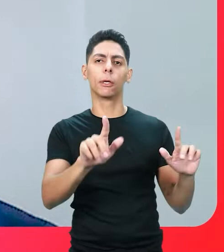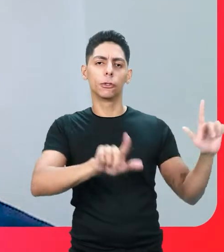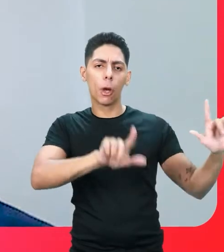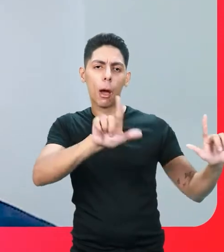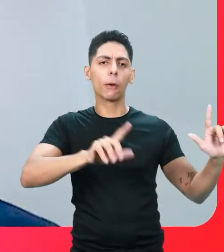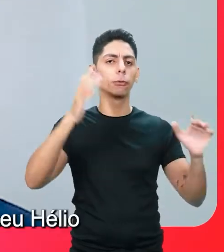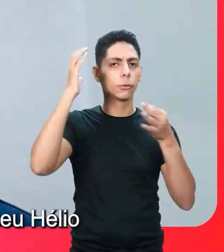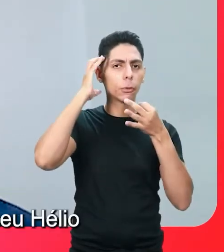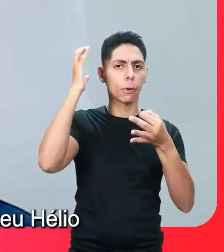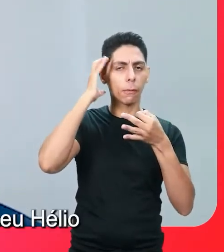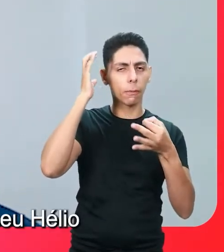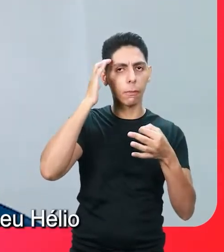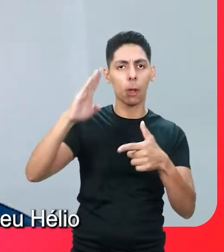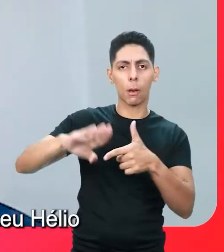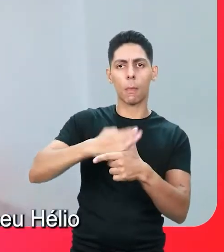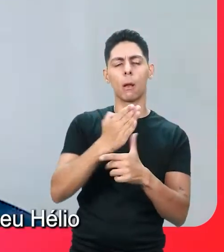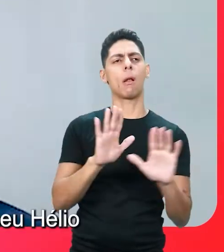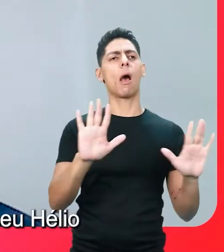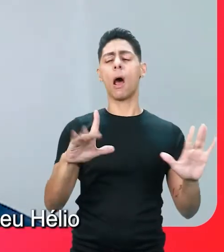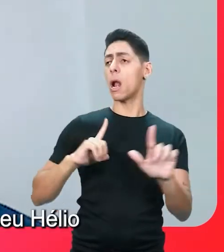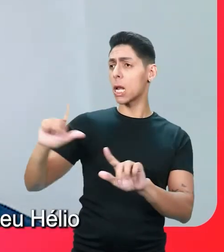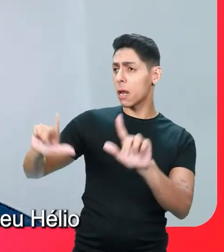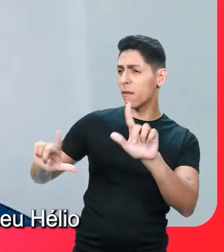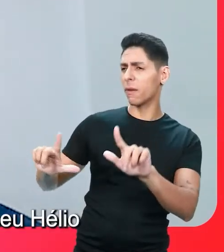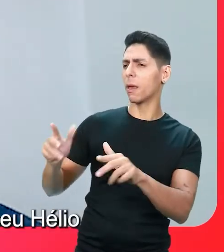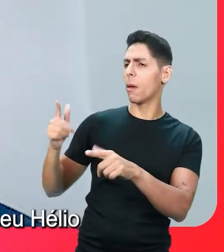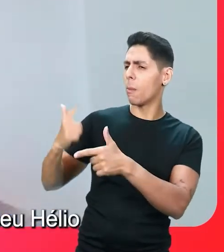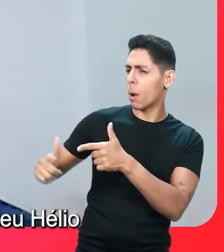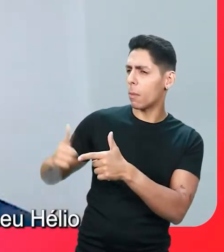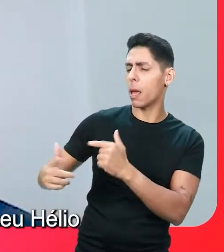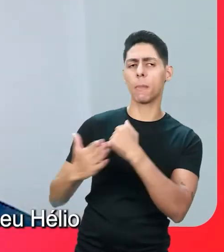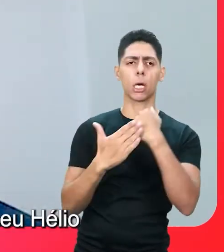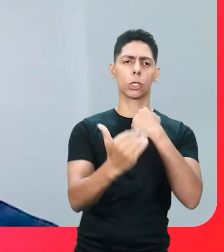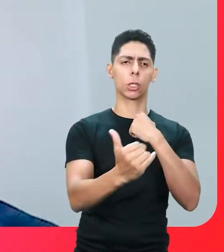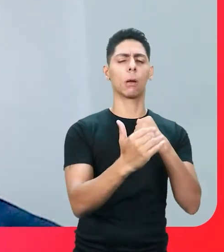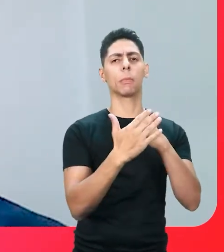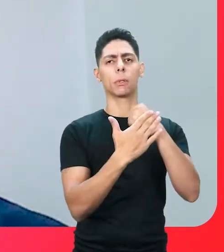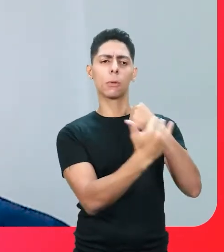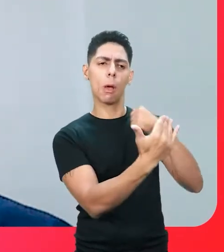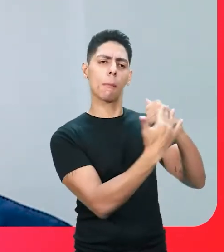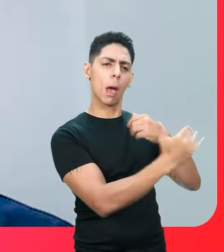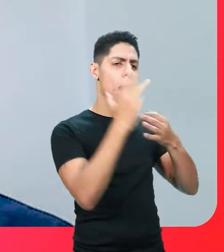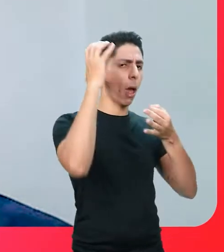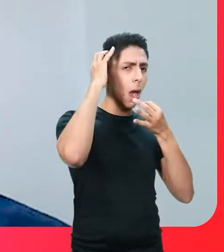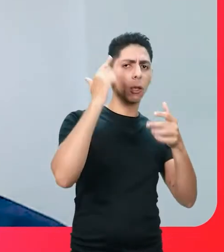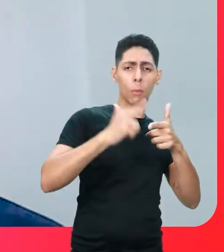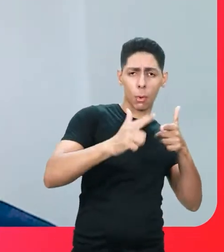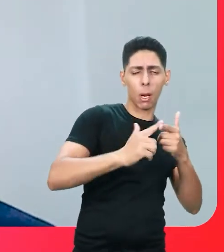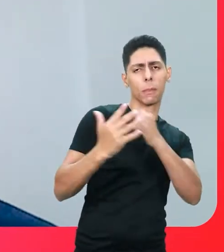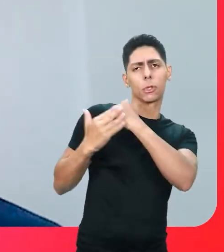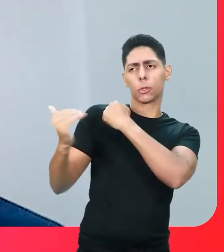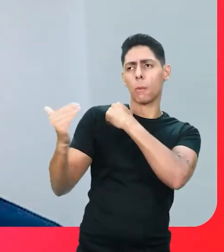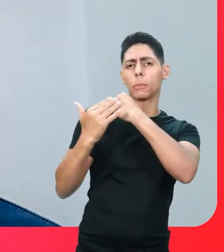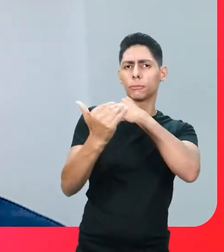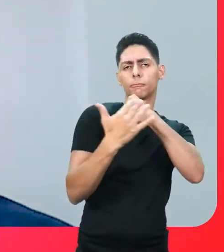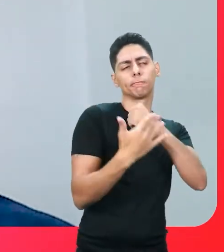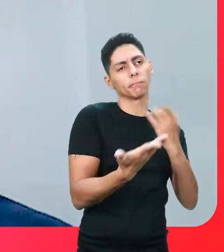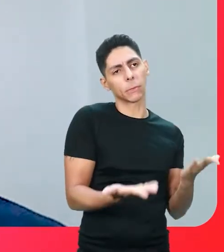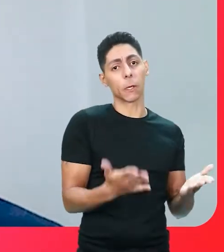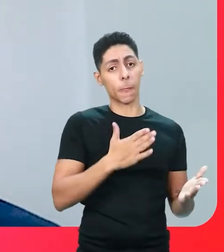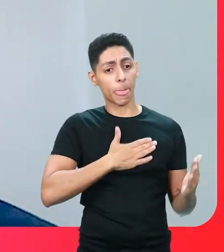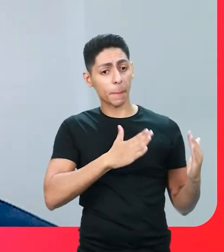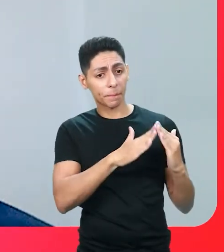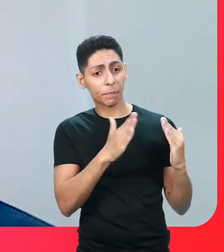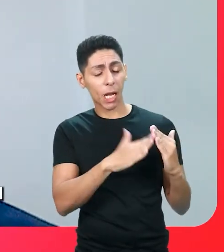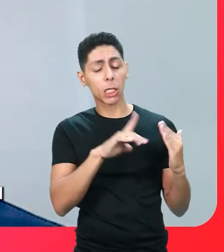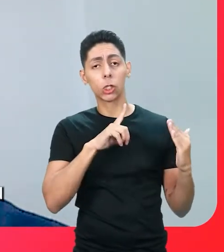TVs do bairro. Ah, deu defeito na televisão? Chama o seu Hélio. Deu defeito no rádio? Chama o seu Hélio. Então, a minha casa era cheia